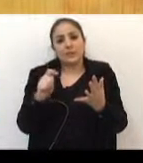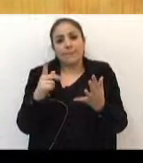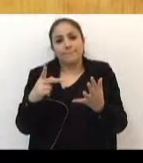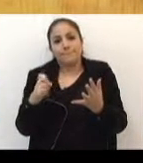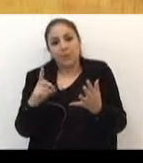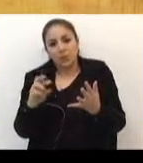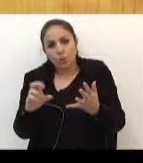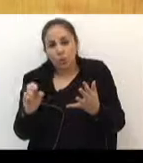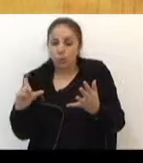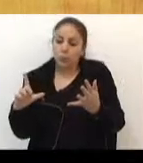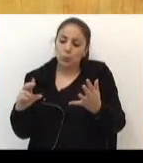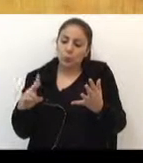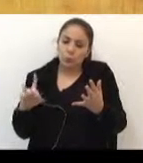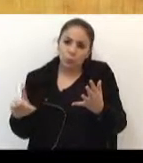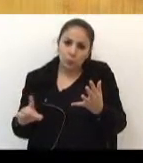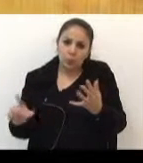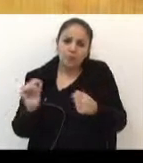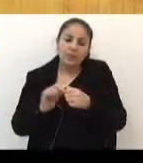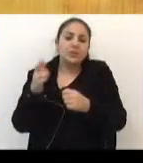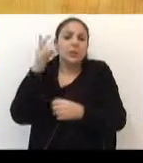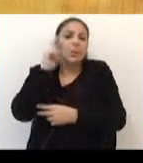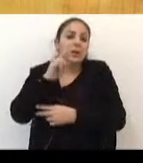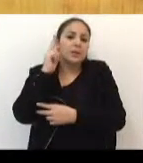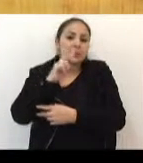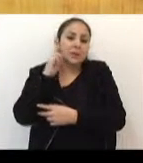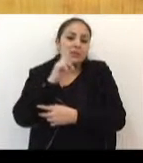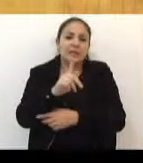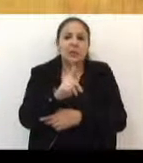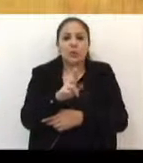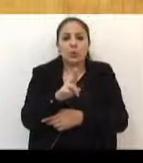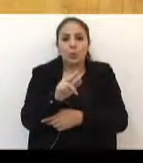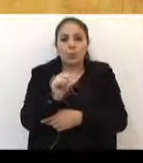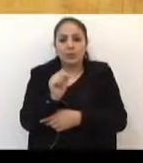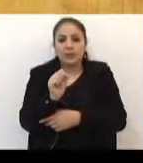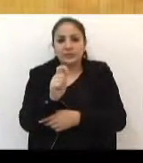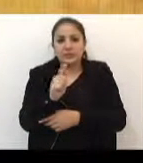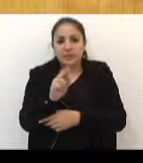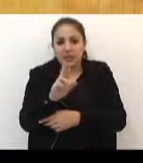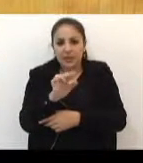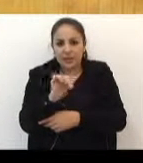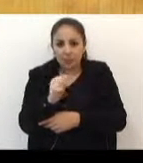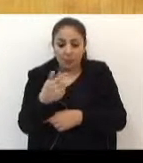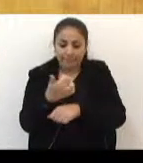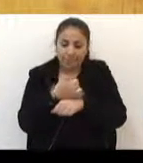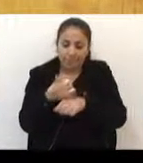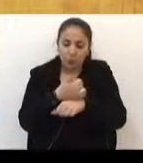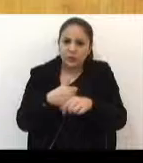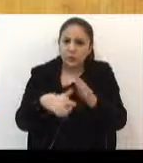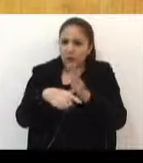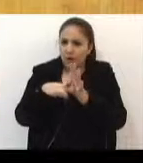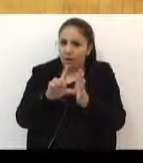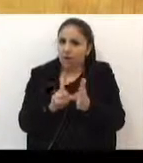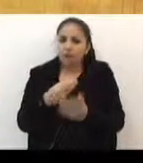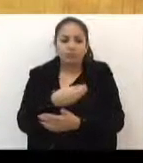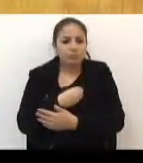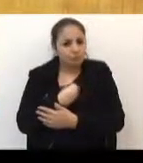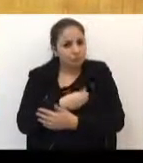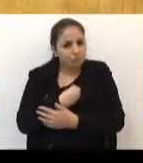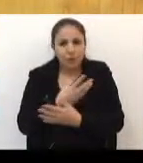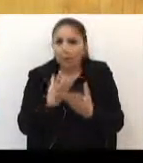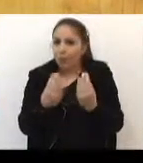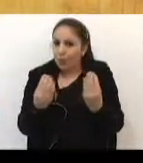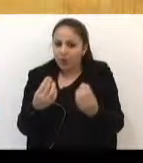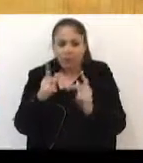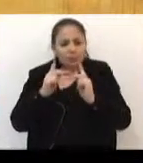Luz vai fazer o resgate do guasqueiro. Era uma profissão que antigamente se vivia muito disso,